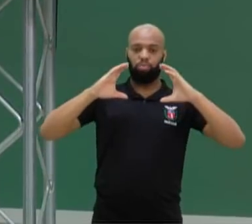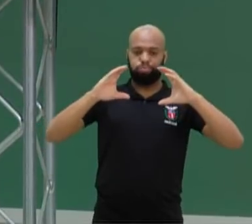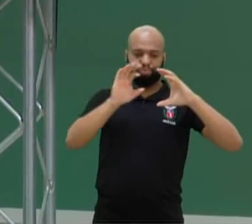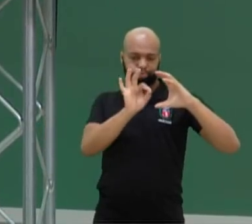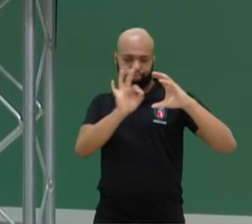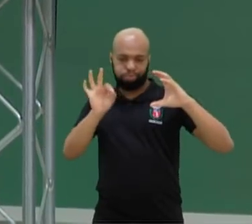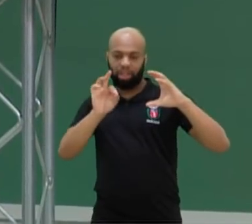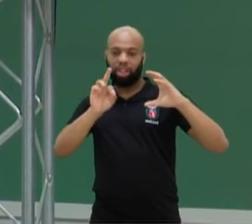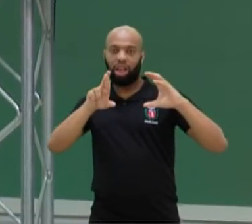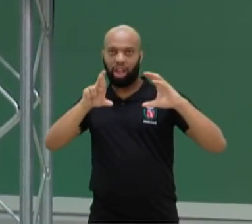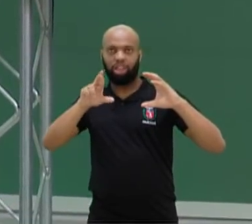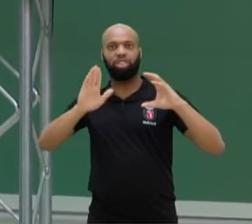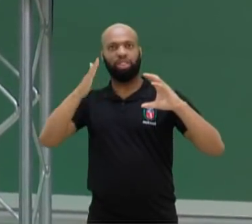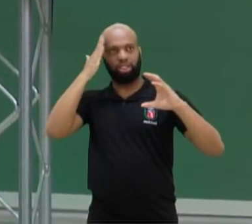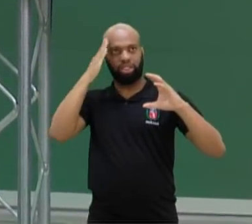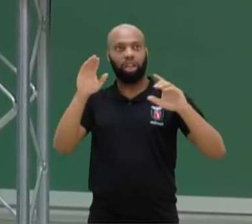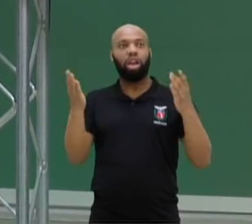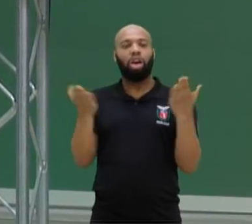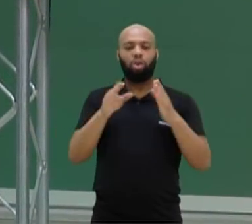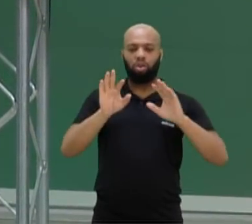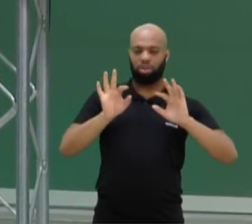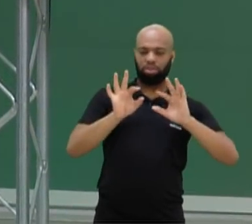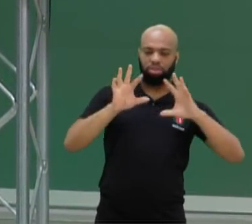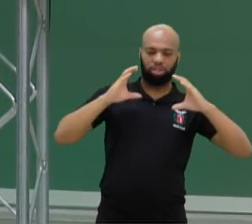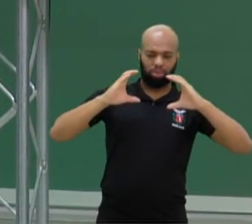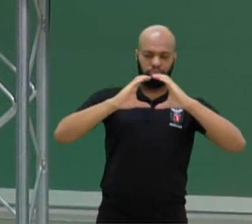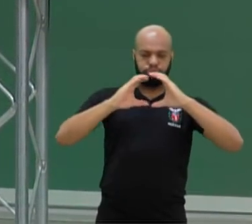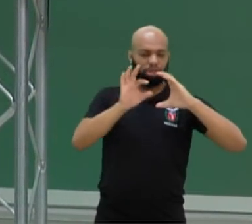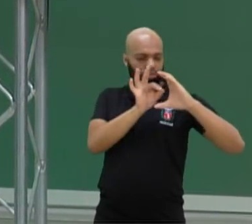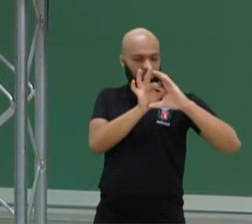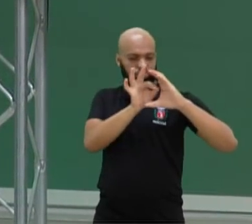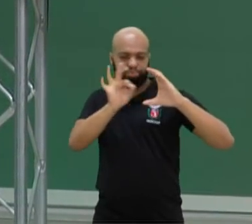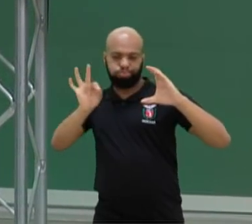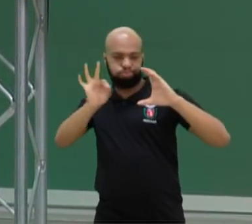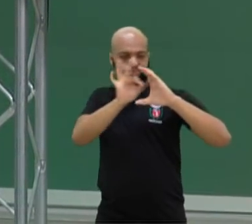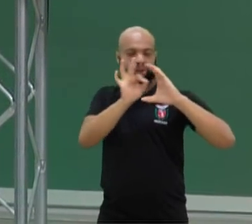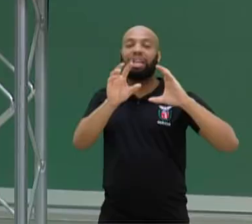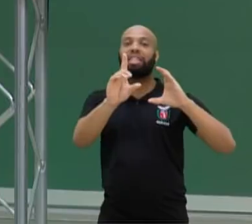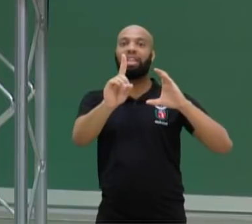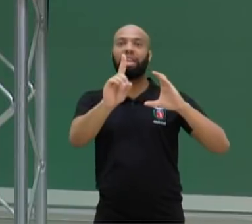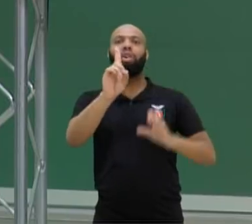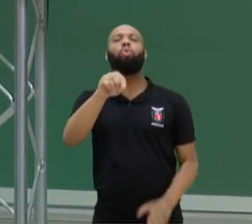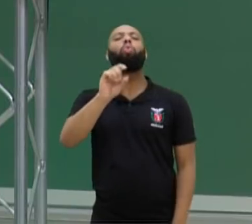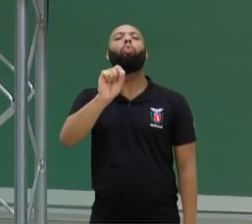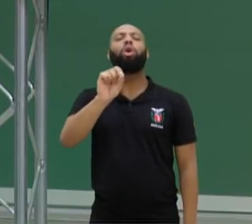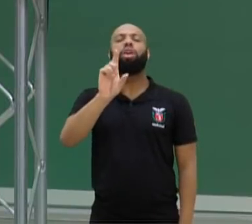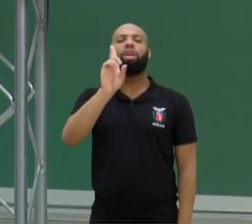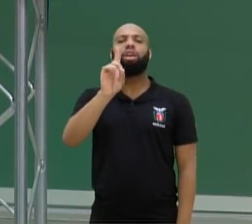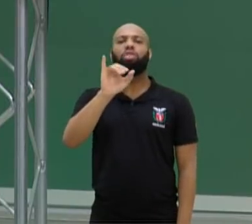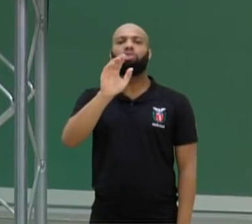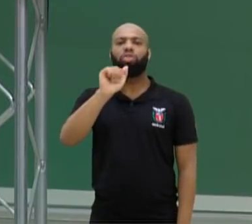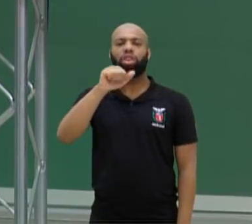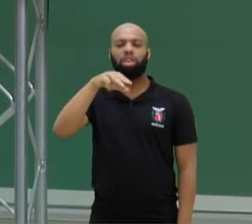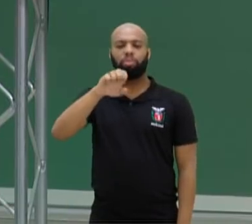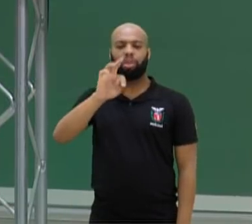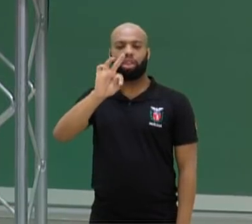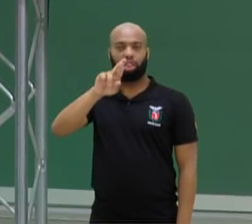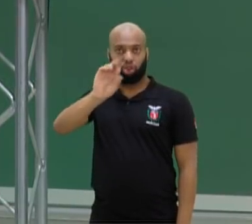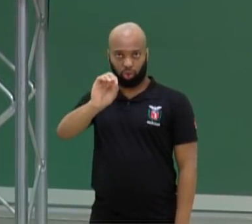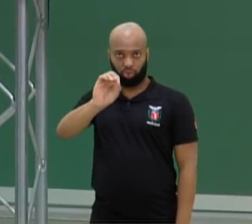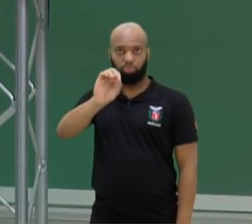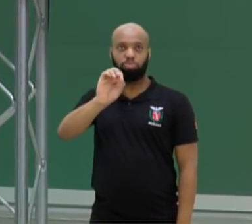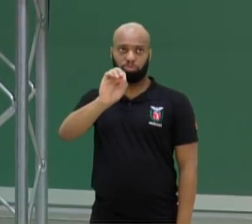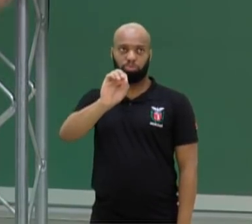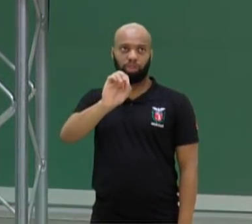sabemos. Diâmetro, o diâmetro é uma reta que corta, vai de lado a lado na circunferência e passa pelo centro,